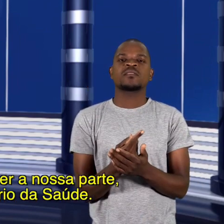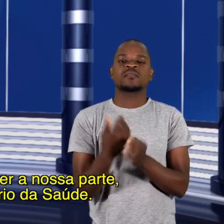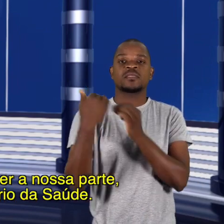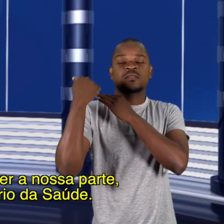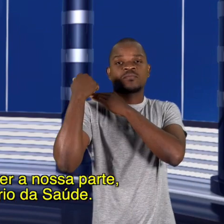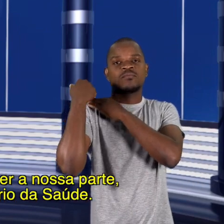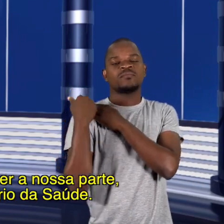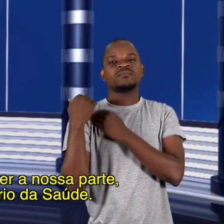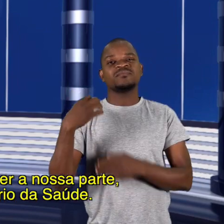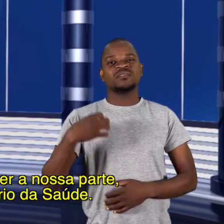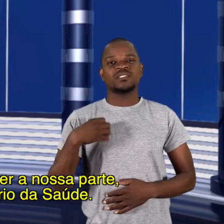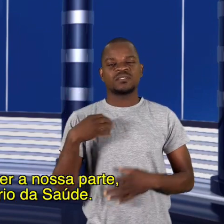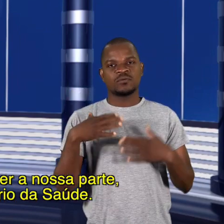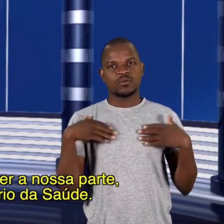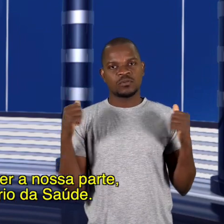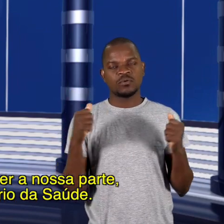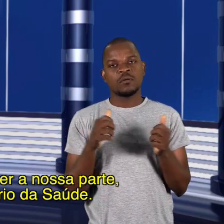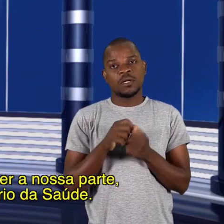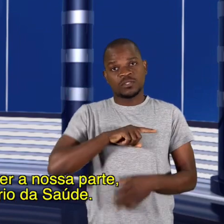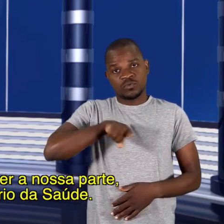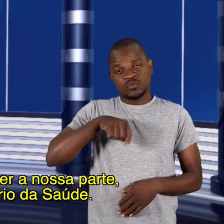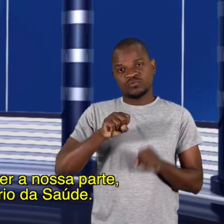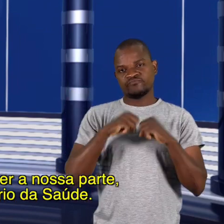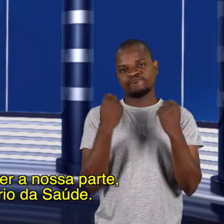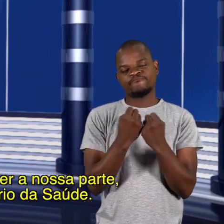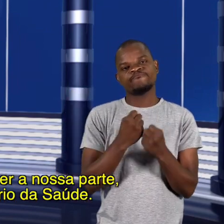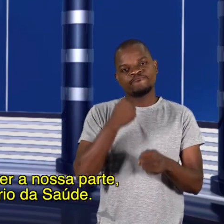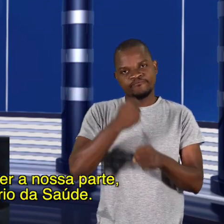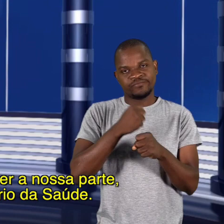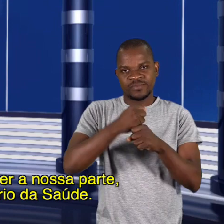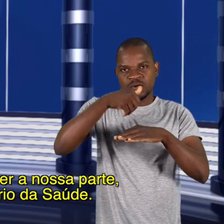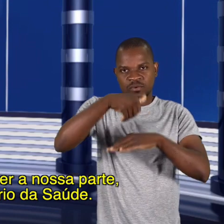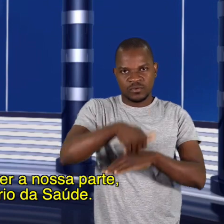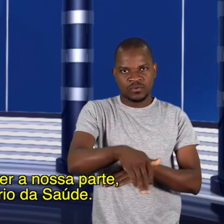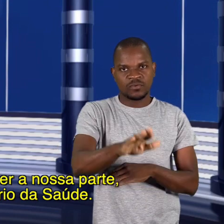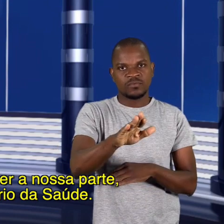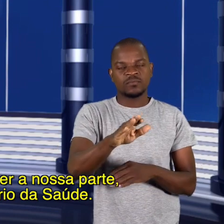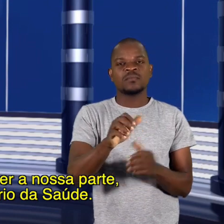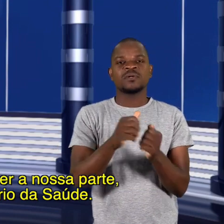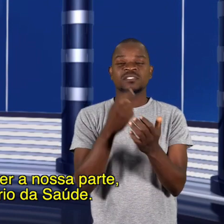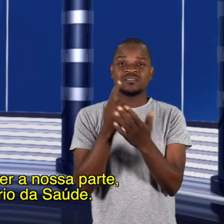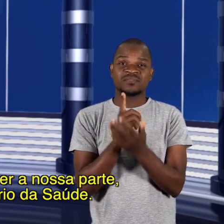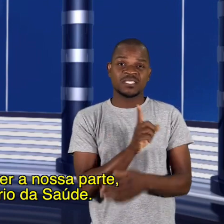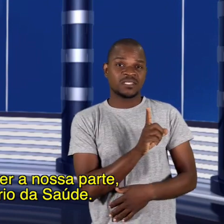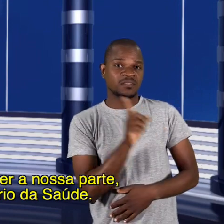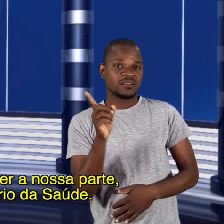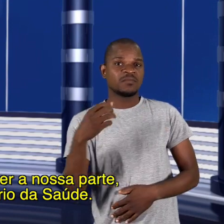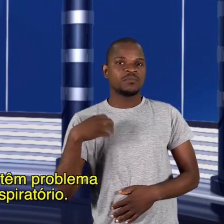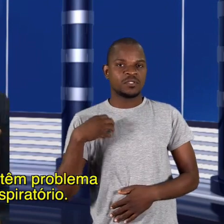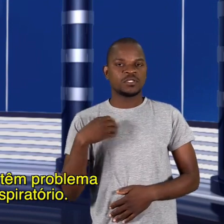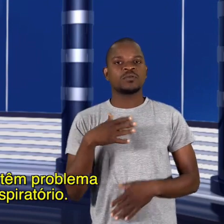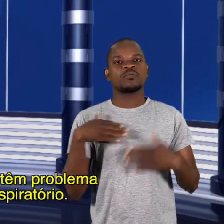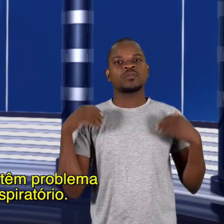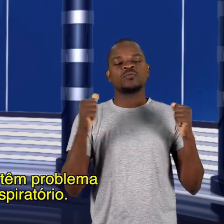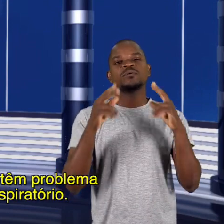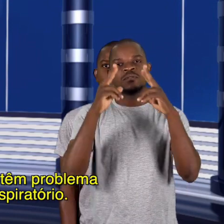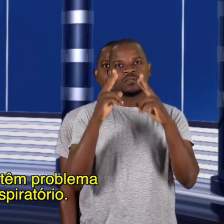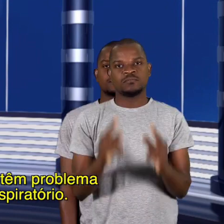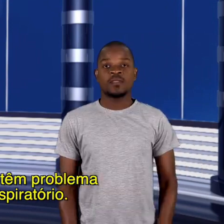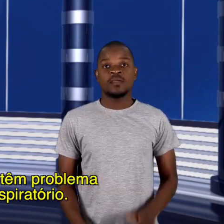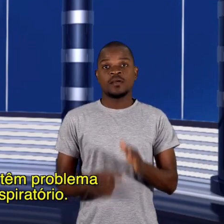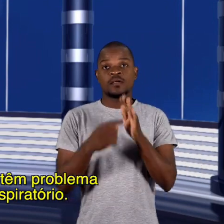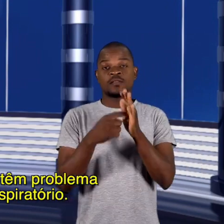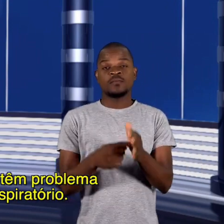Saúde. Nós, enquanto associação, vamos fazer a nossa parte. Mas é preciso que também seja o próprio Ministério da Saúde. Só para dar exemplo das nossas